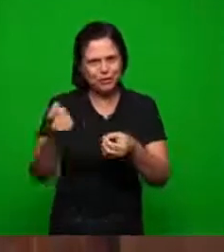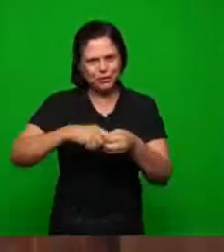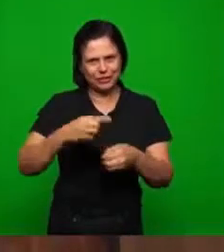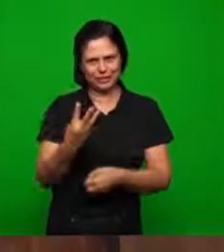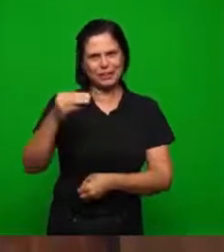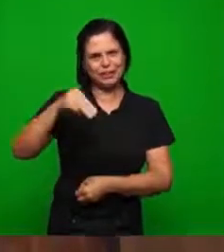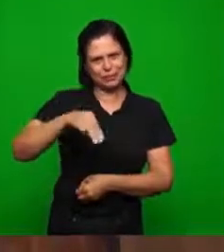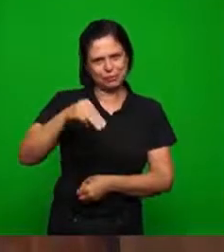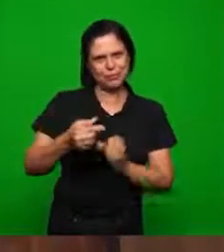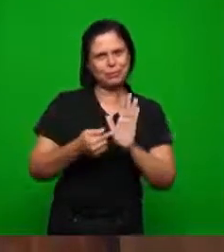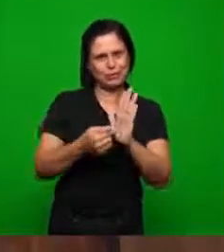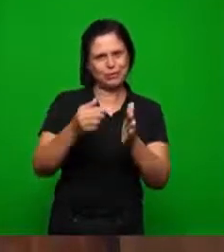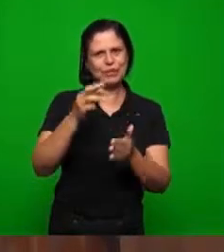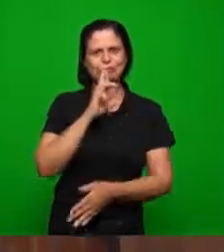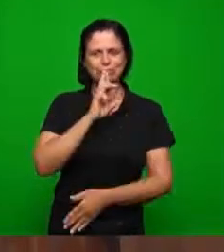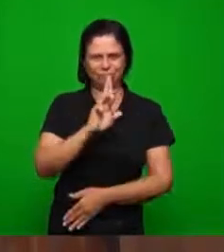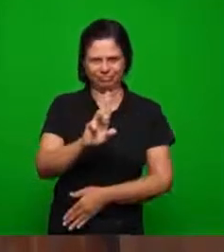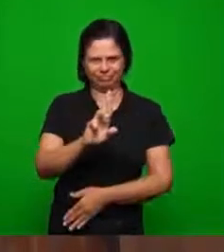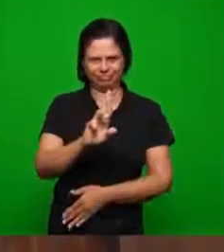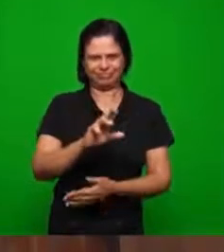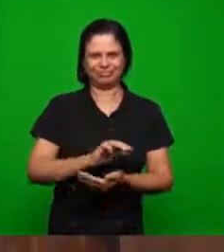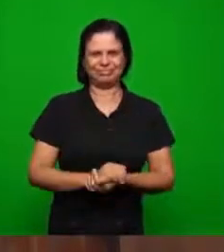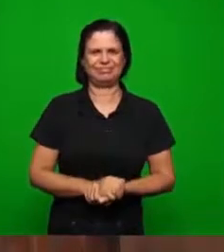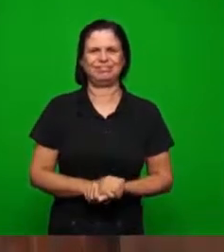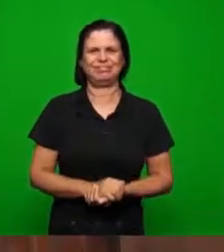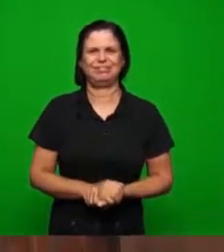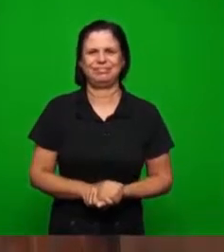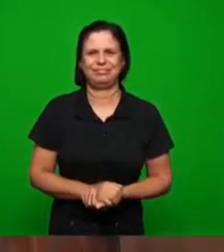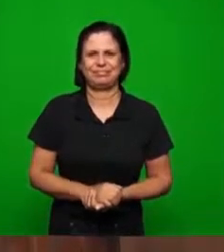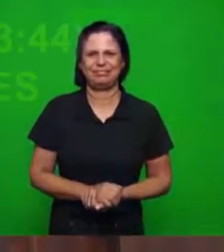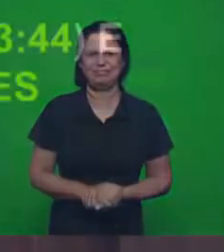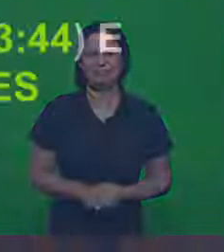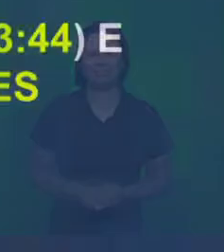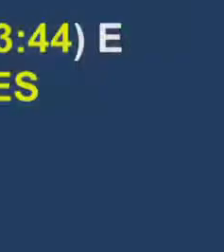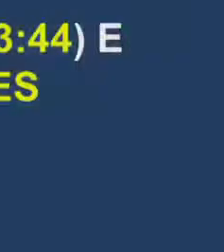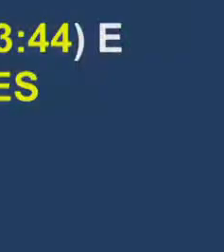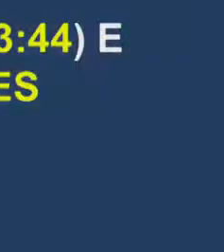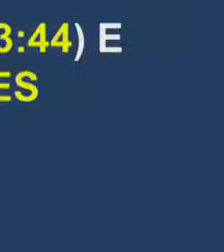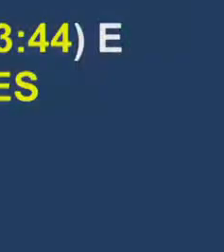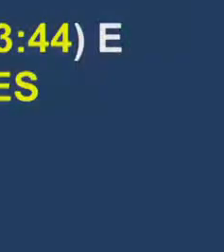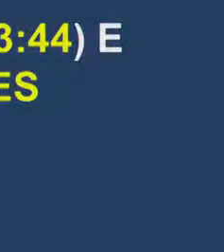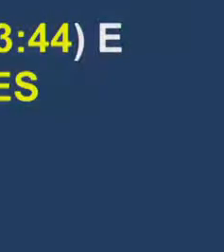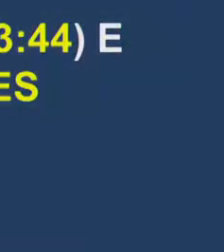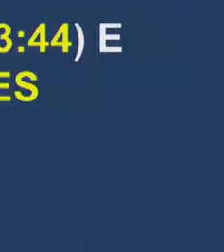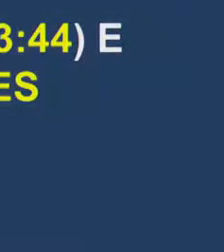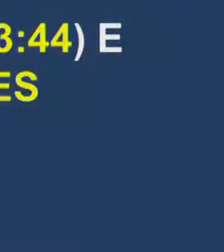dentro de 3 minutos para oferecer alguma informação relacionada ao assunto.